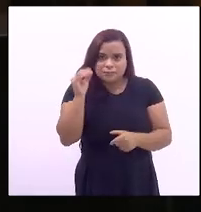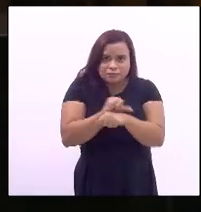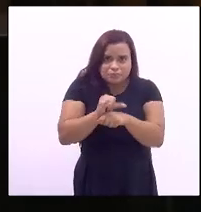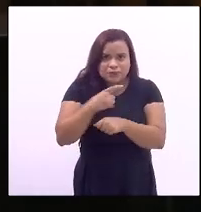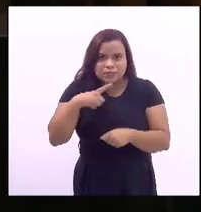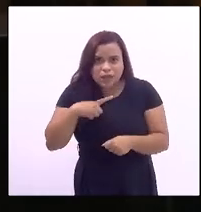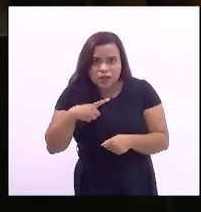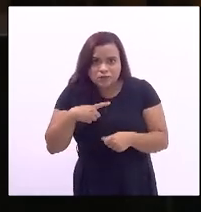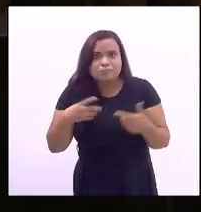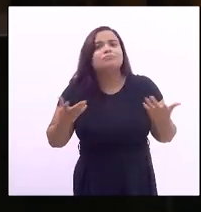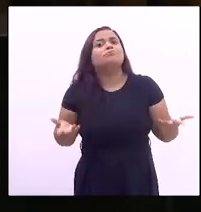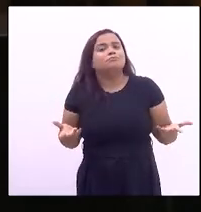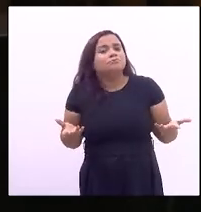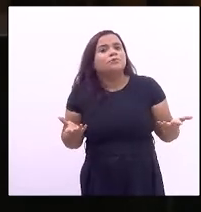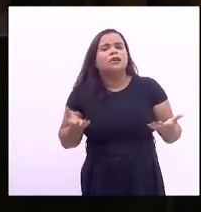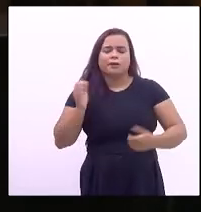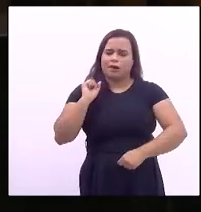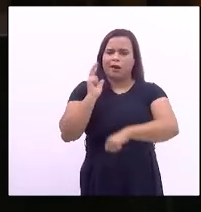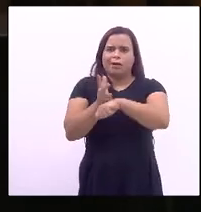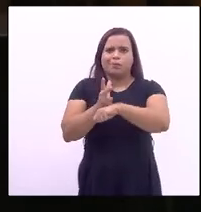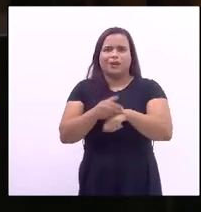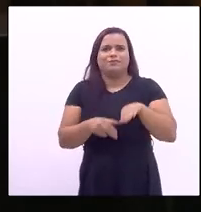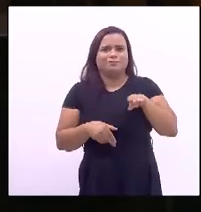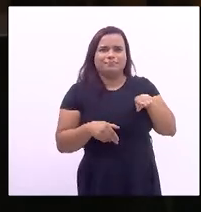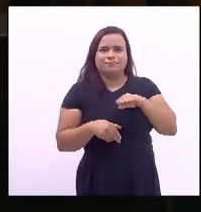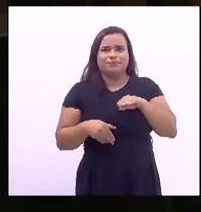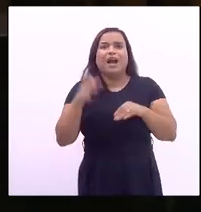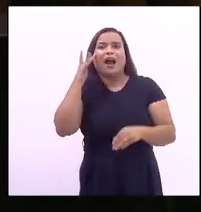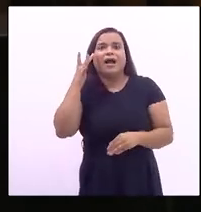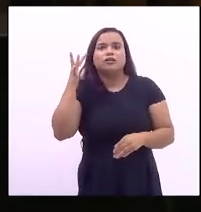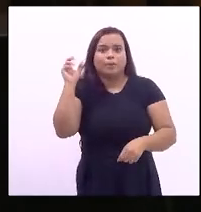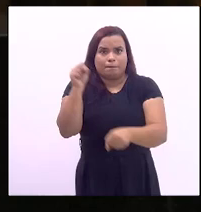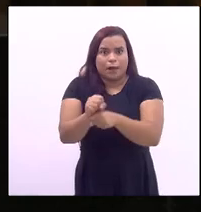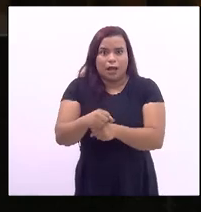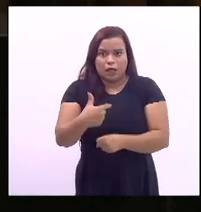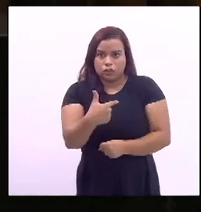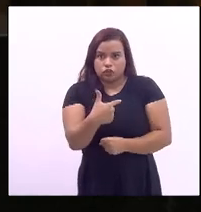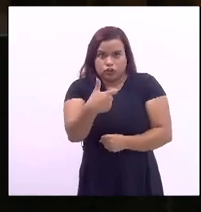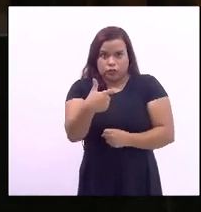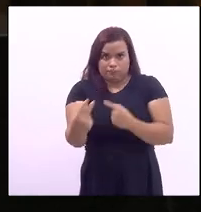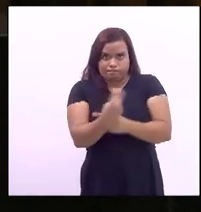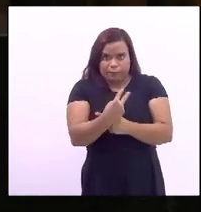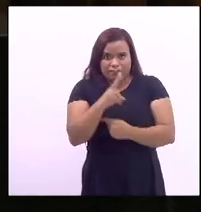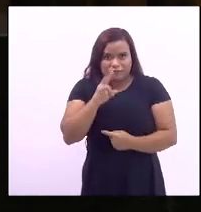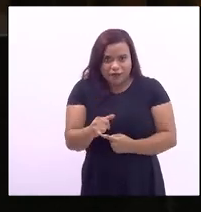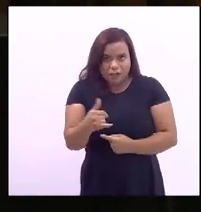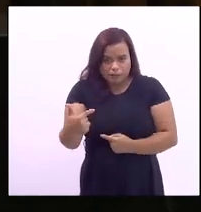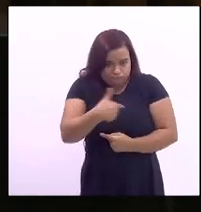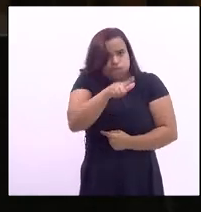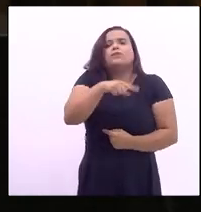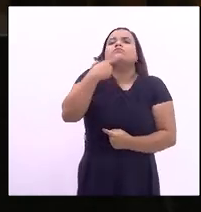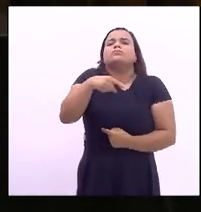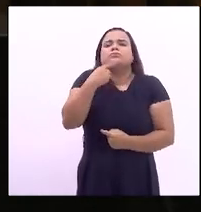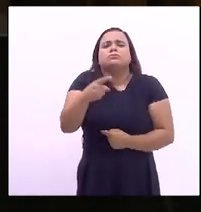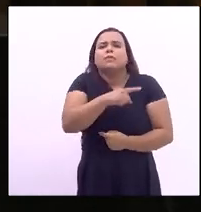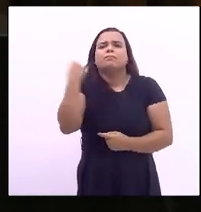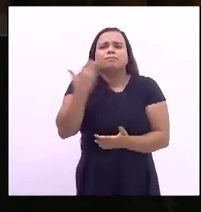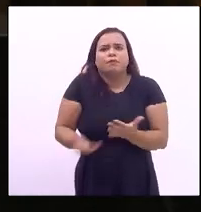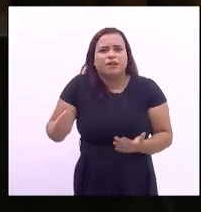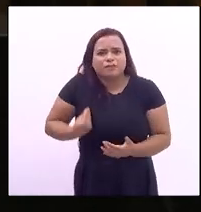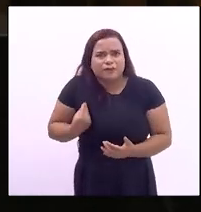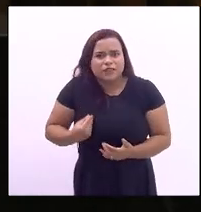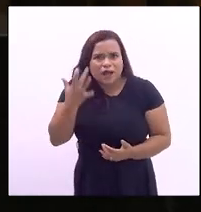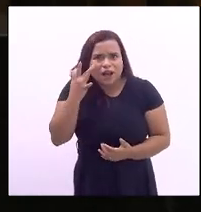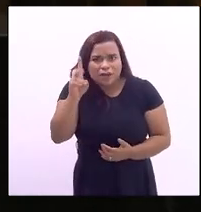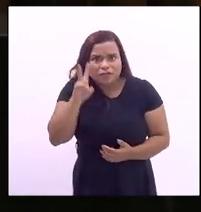será que uma câmera vai impedir um tiro de entrar no peito e ceifar a vida de um policial